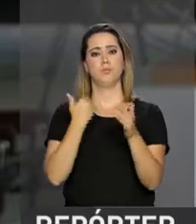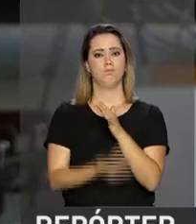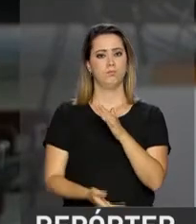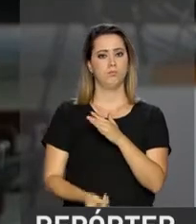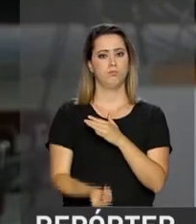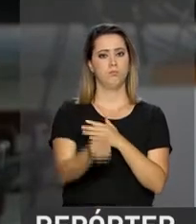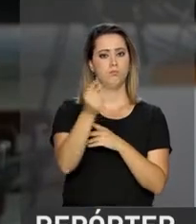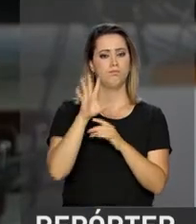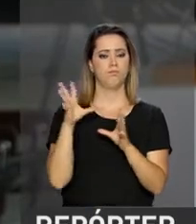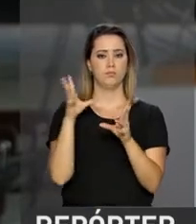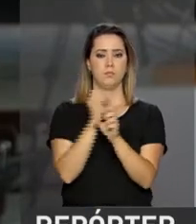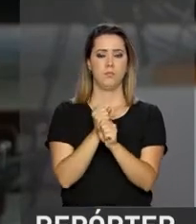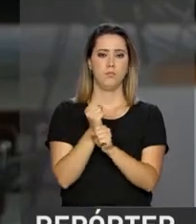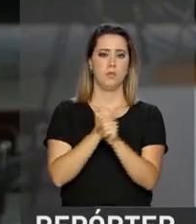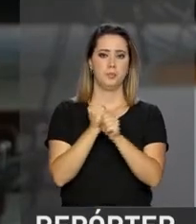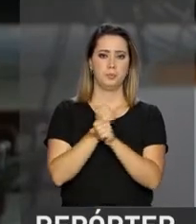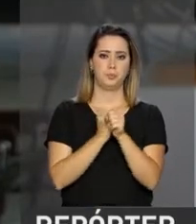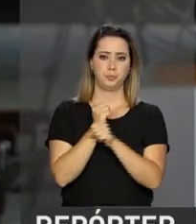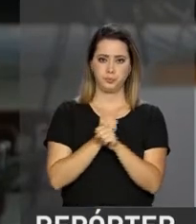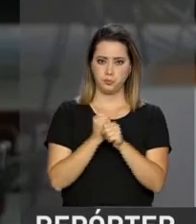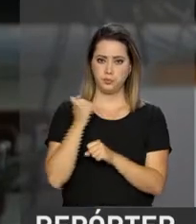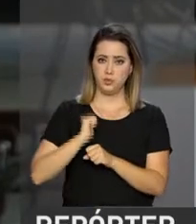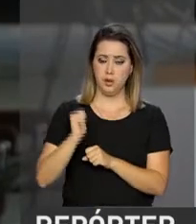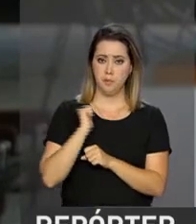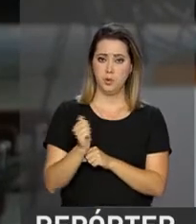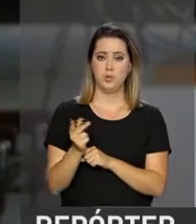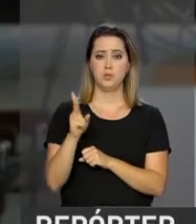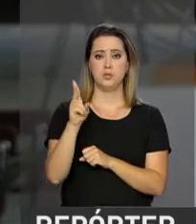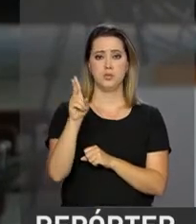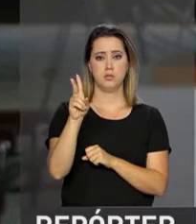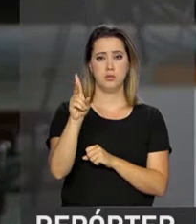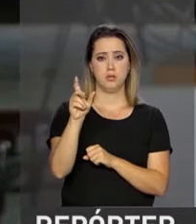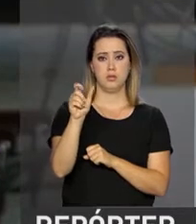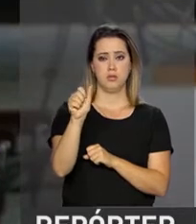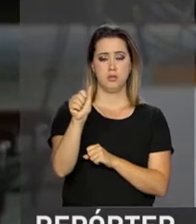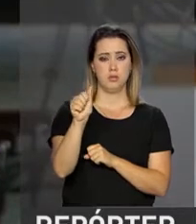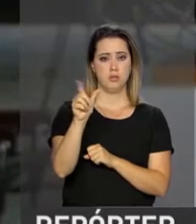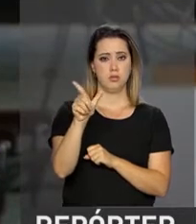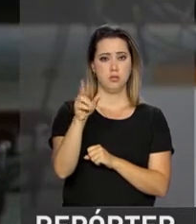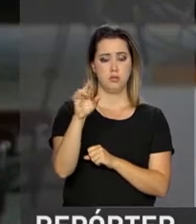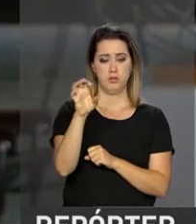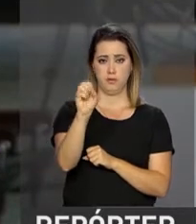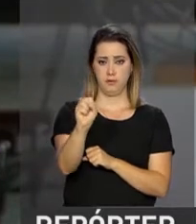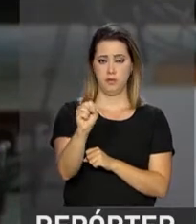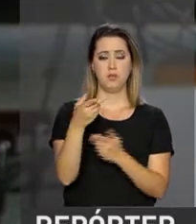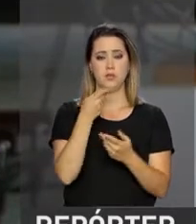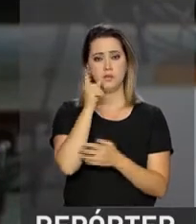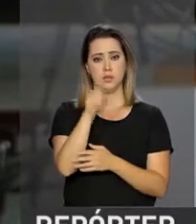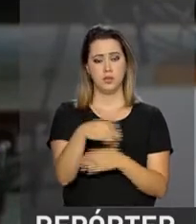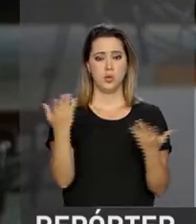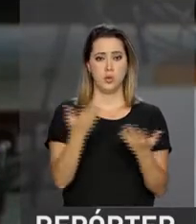prejuízos acumulados nos últimos anos. Segundo a Bolsa de Valores de São Paulo, o valor de mercado da Eletrobras